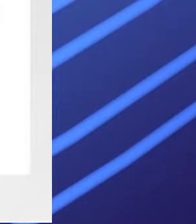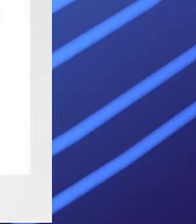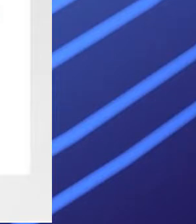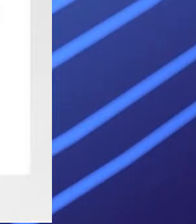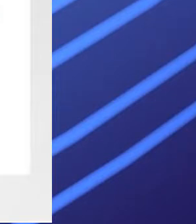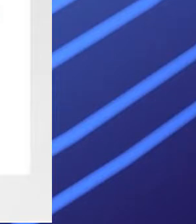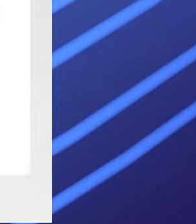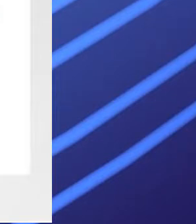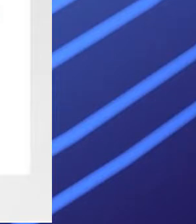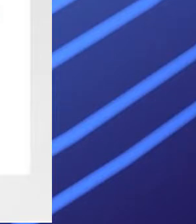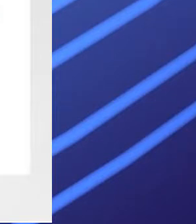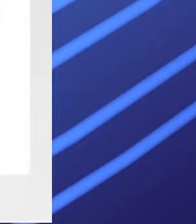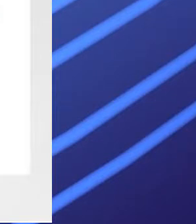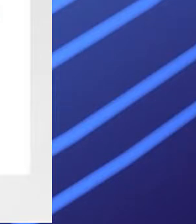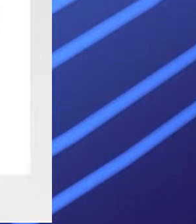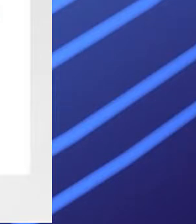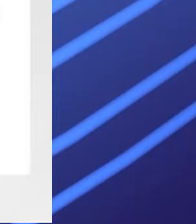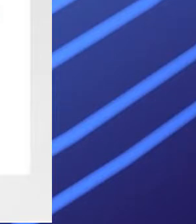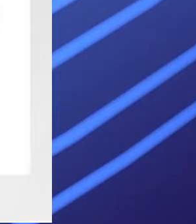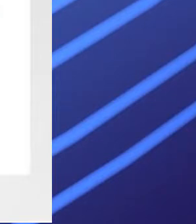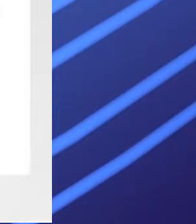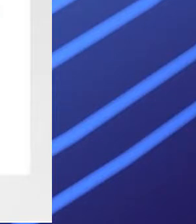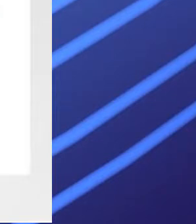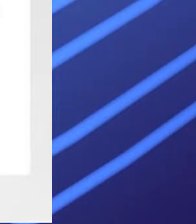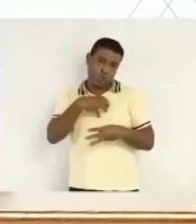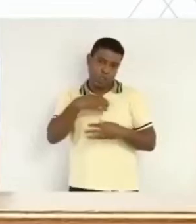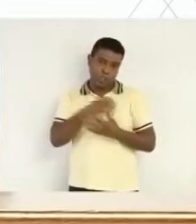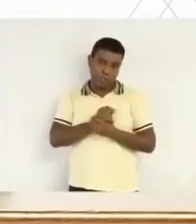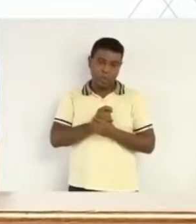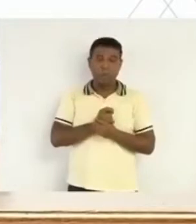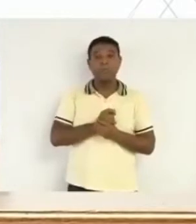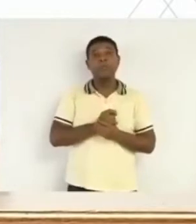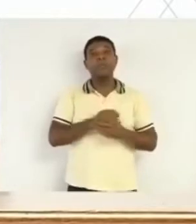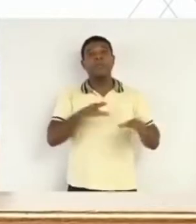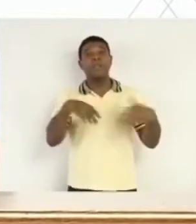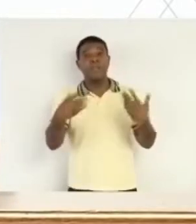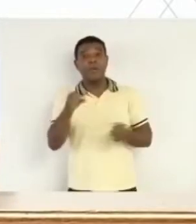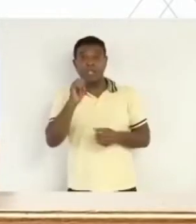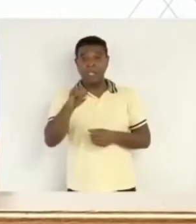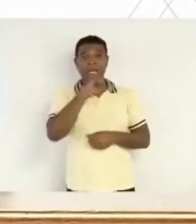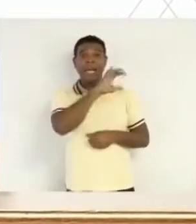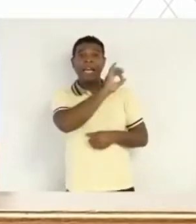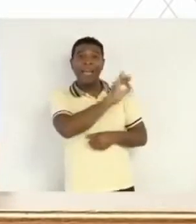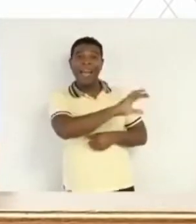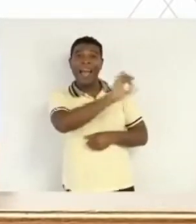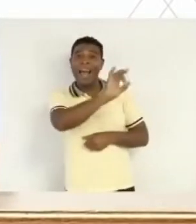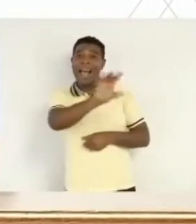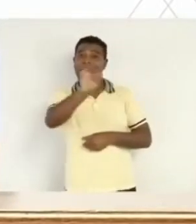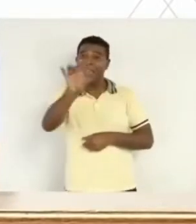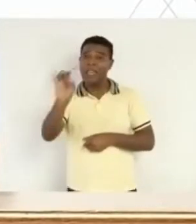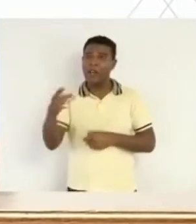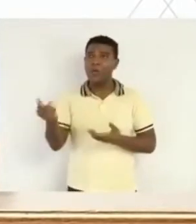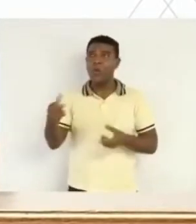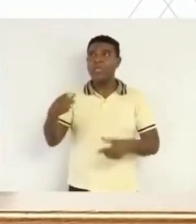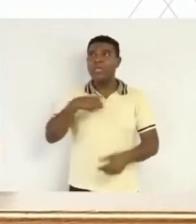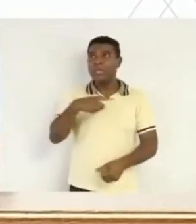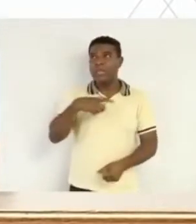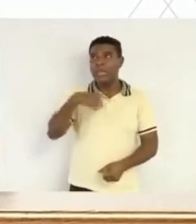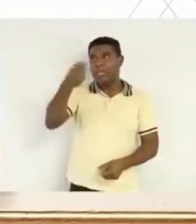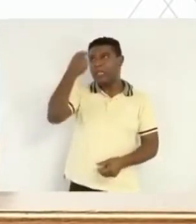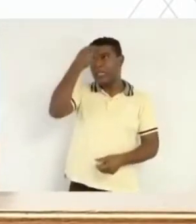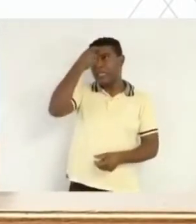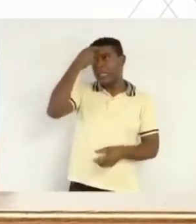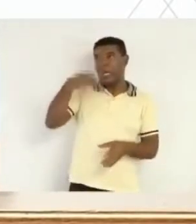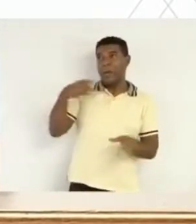provenientes de mudança de comportamento então se nós é cada um de nós não tivermos consciência da